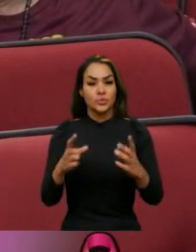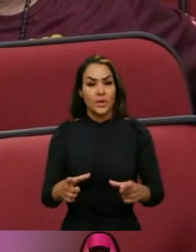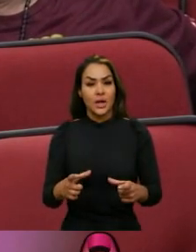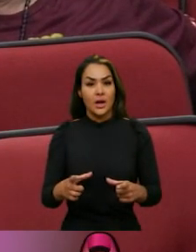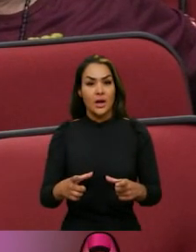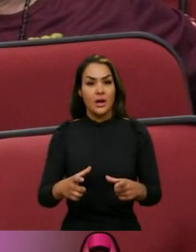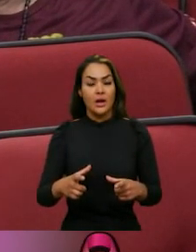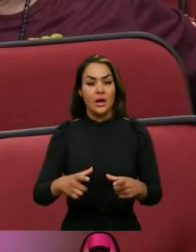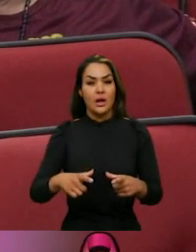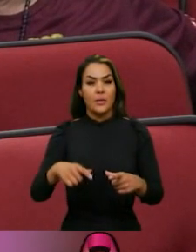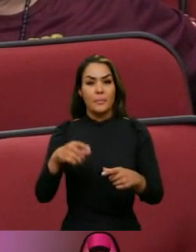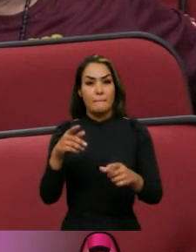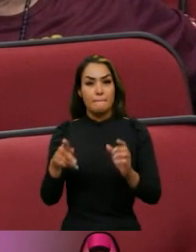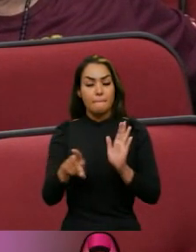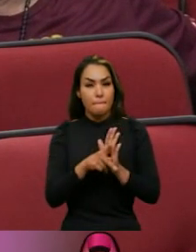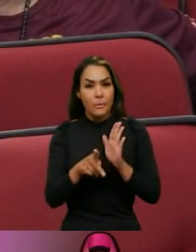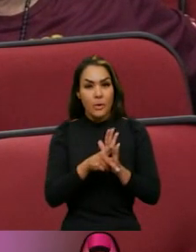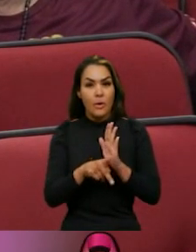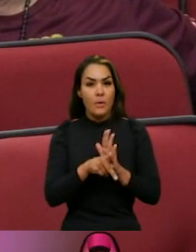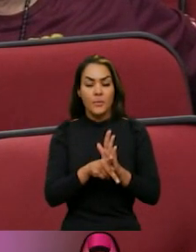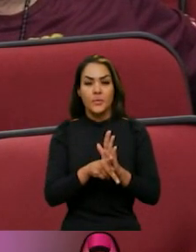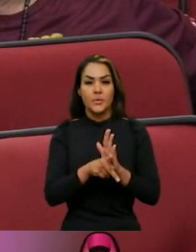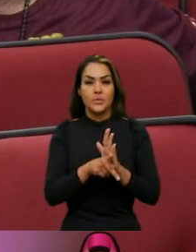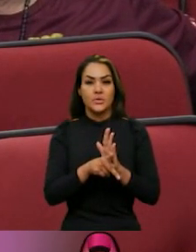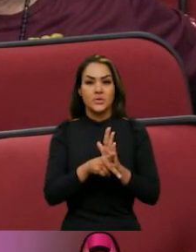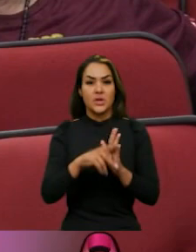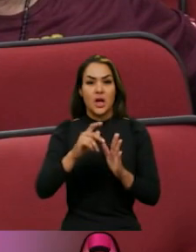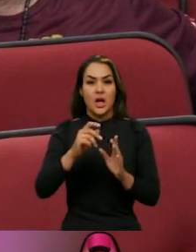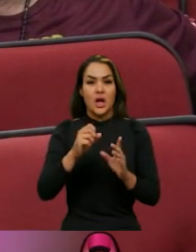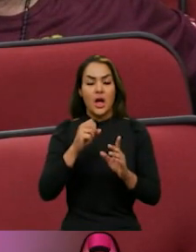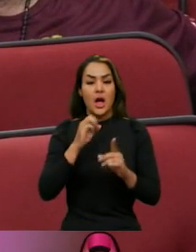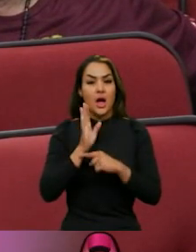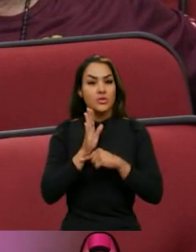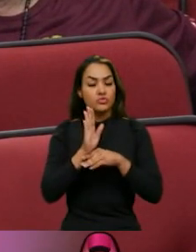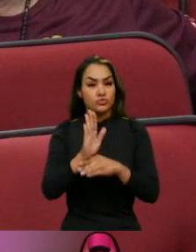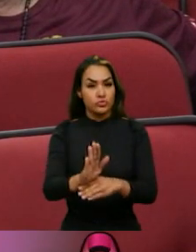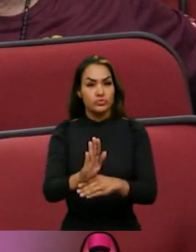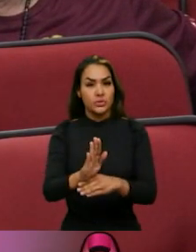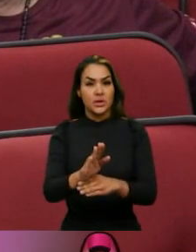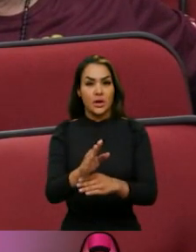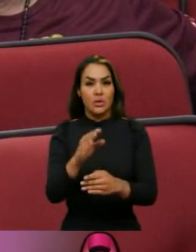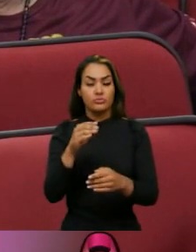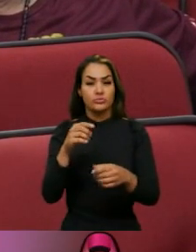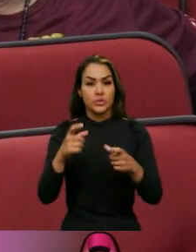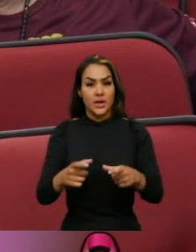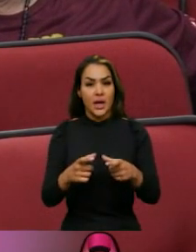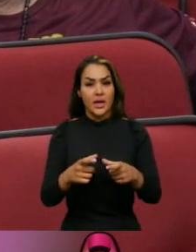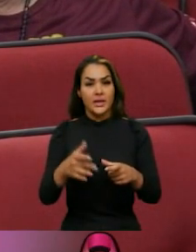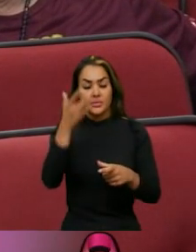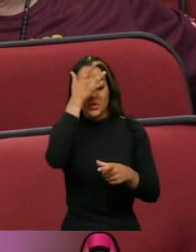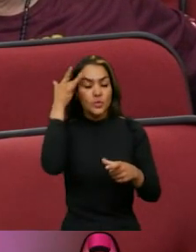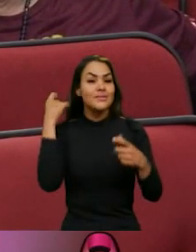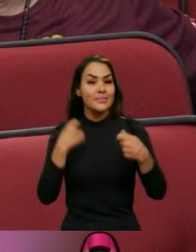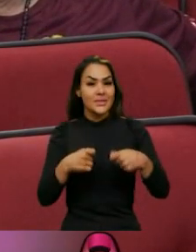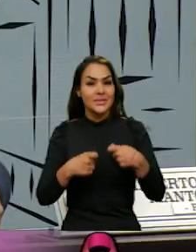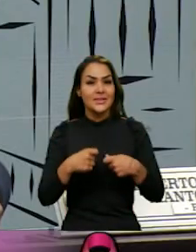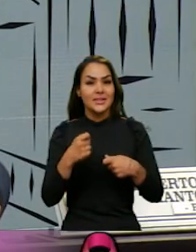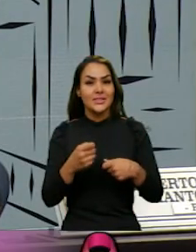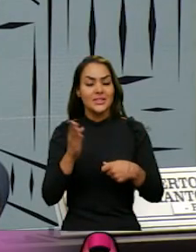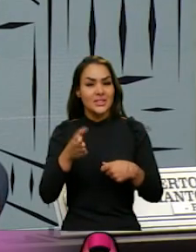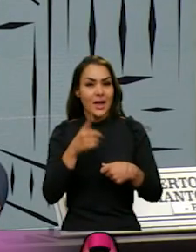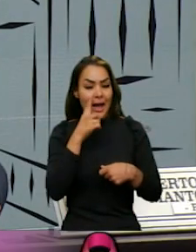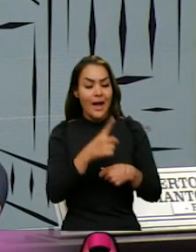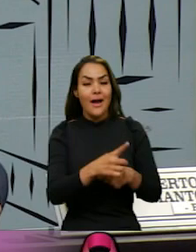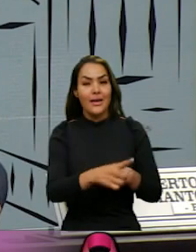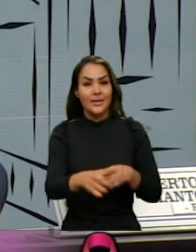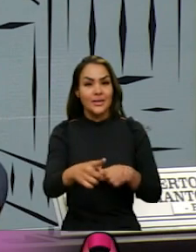um raio-x das entidades que necessita, das pessoas, essas entidades, das pessoas que precisam. E o bem